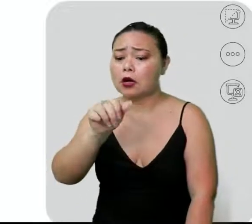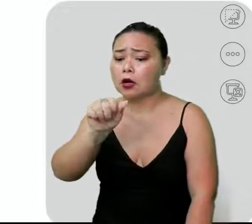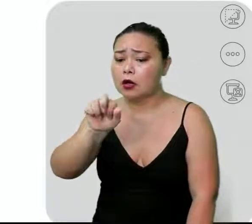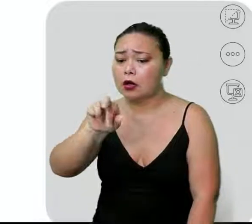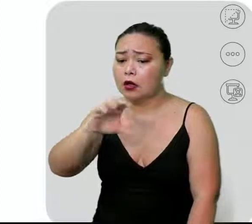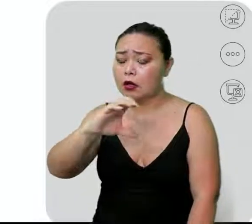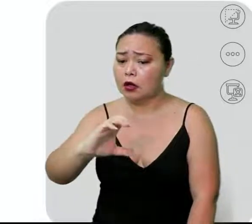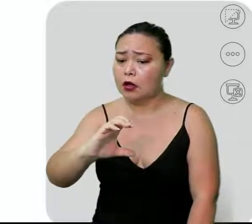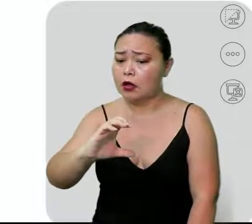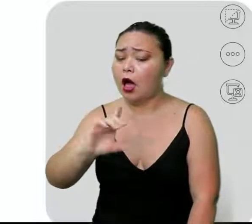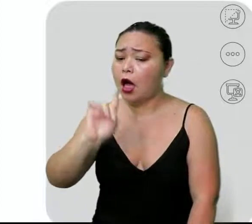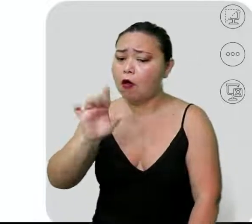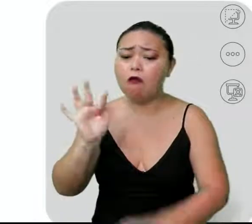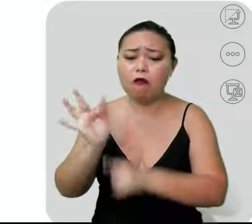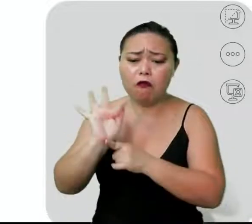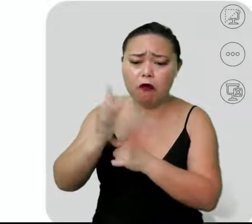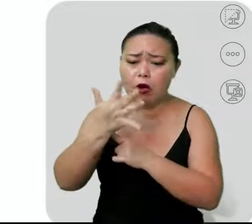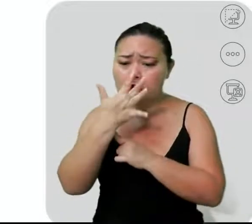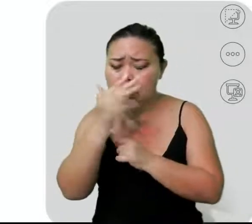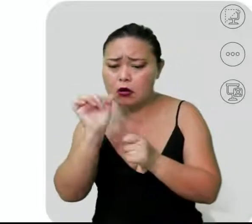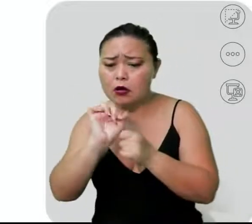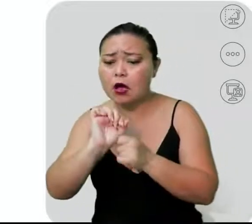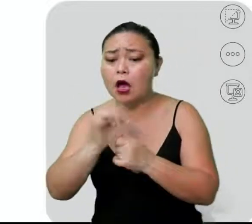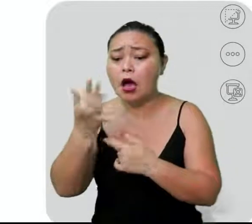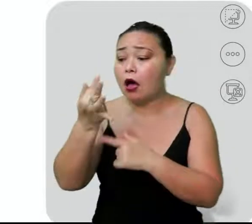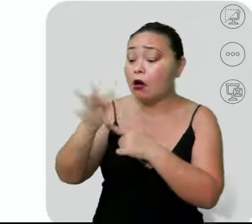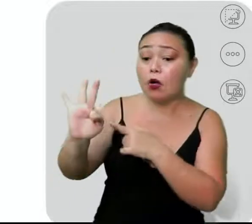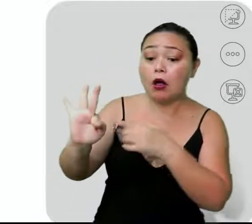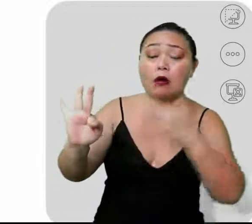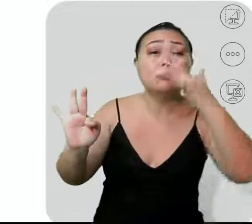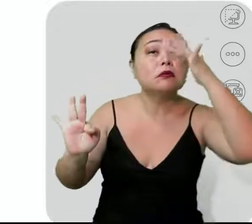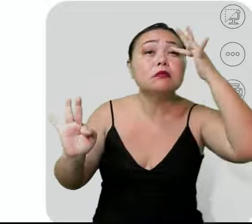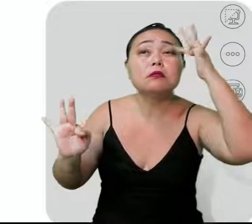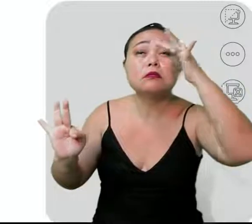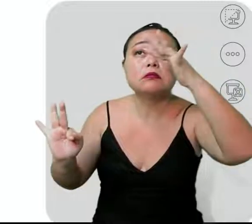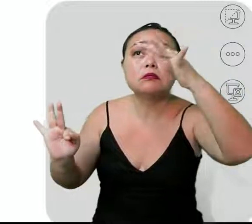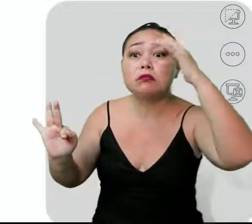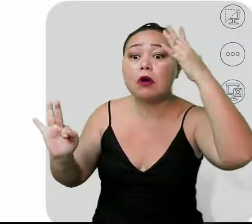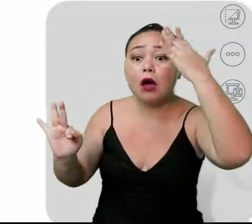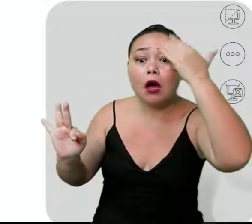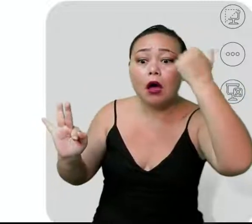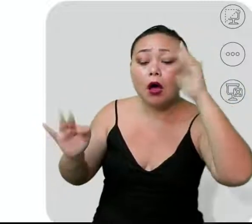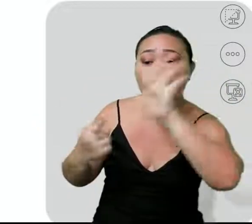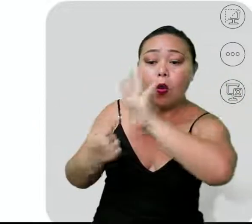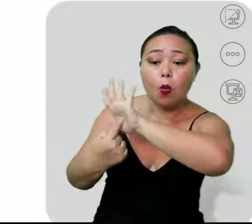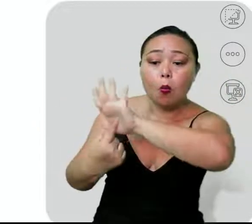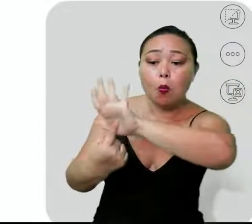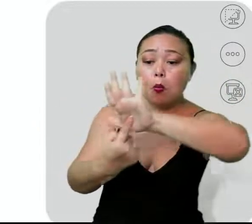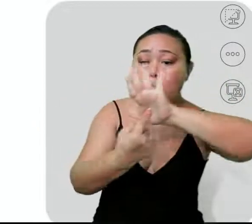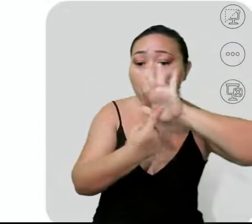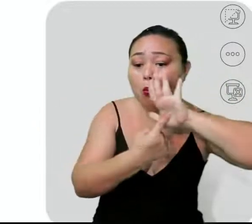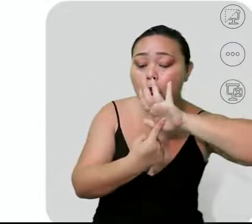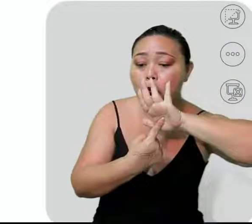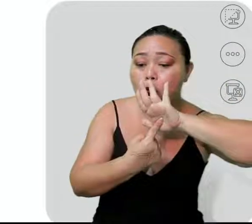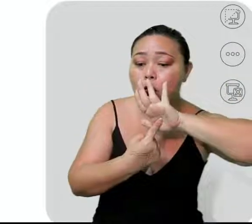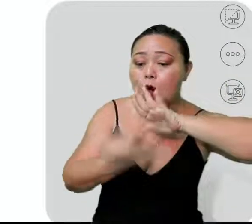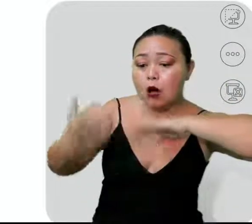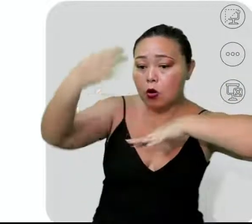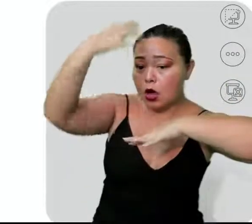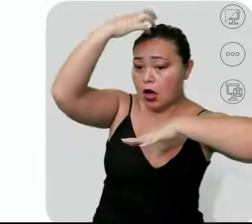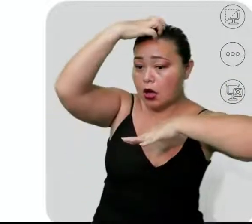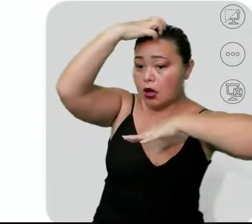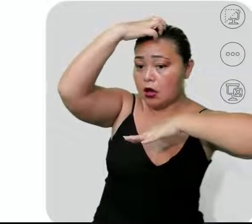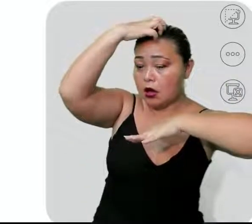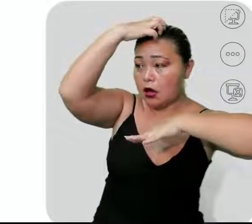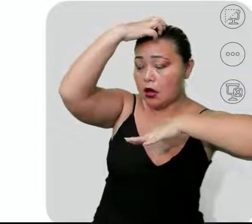muito gostoso de assistir dura Deca francesa vai ter visões e vai mostrar para o para o